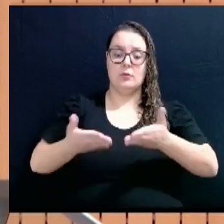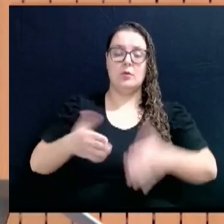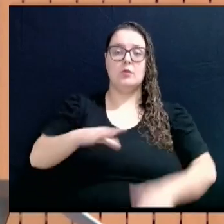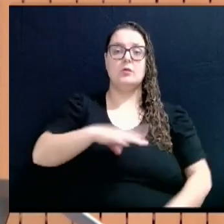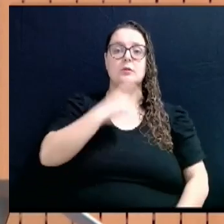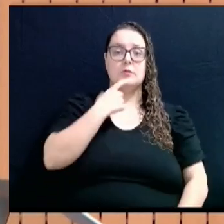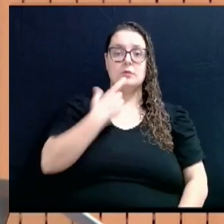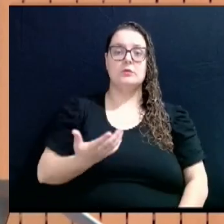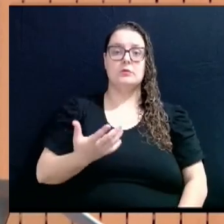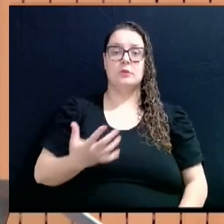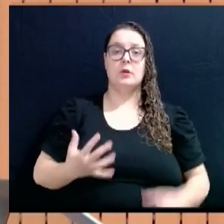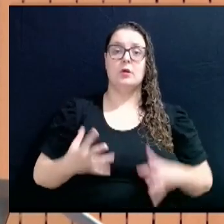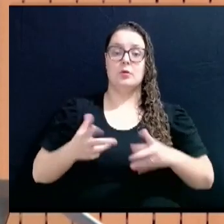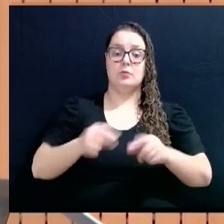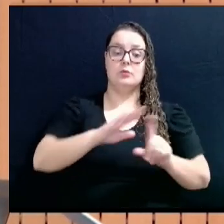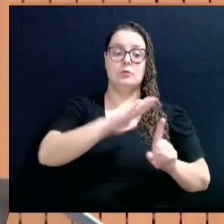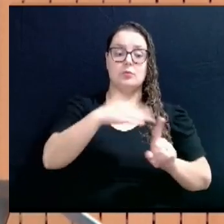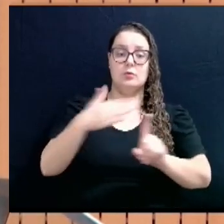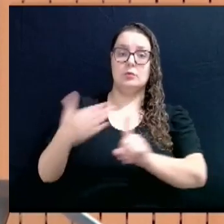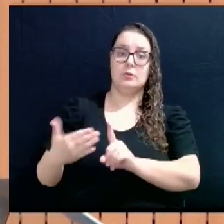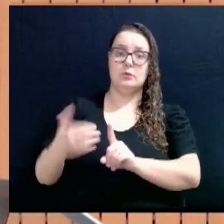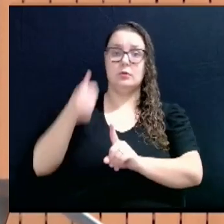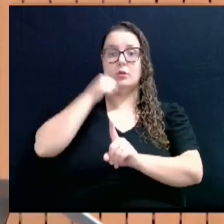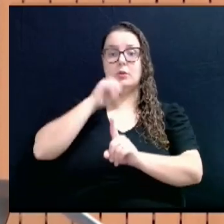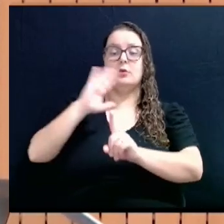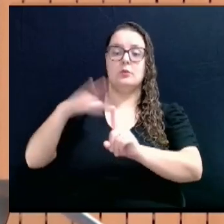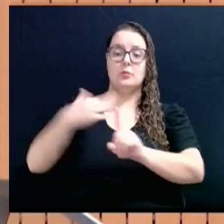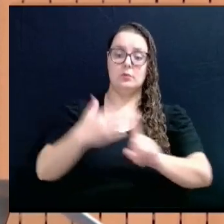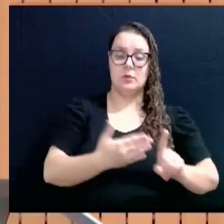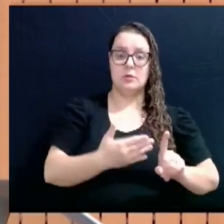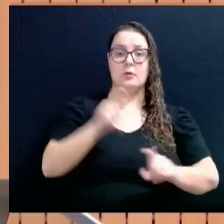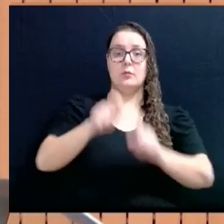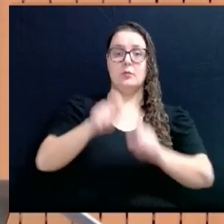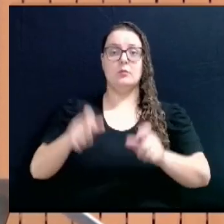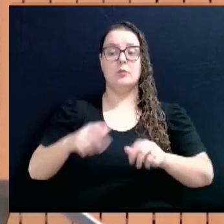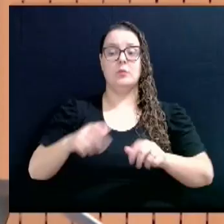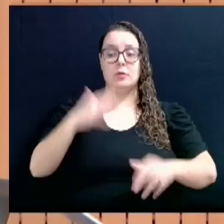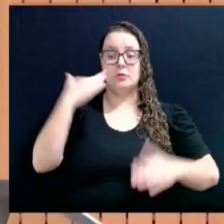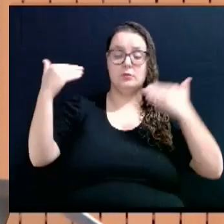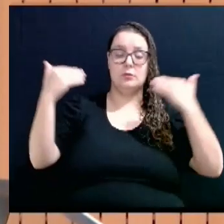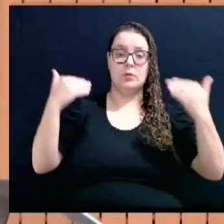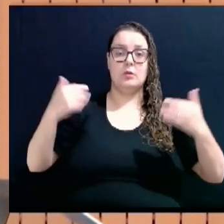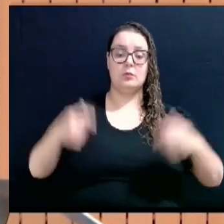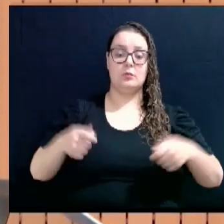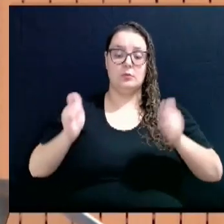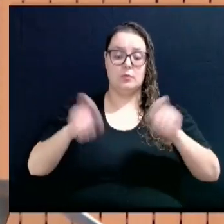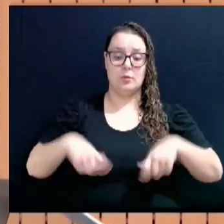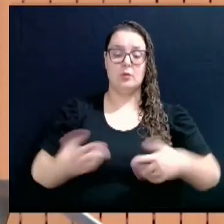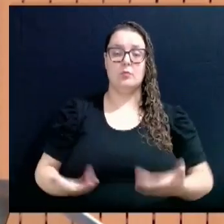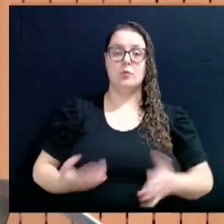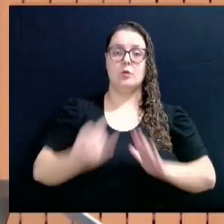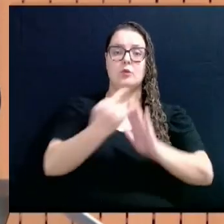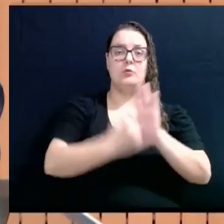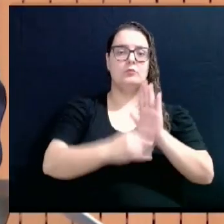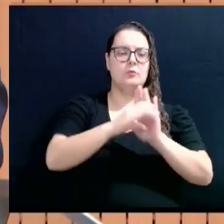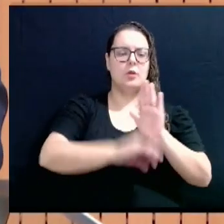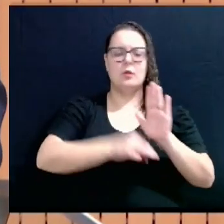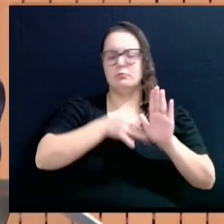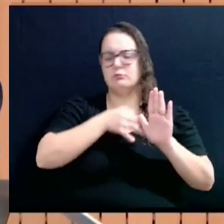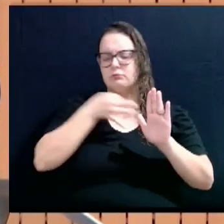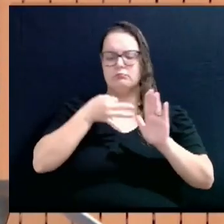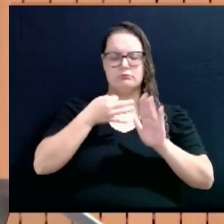os homenageados e homenageadas são pessoas de destaque e possuem um currículo exemplar, acumulando vasta